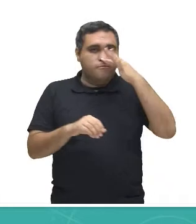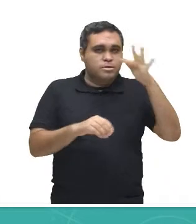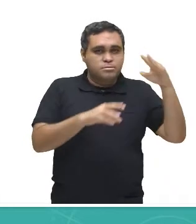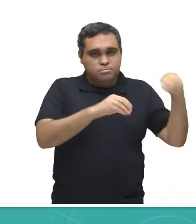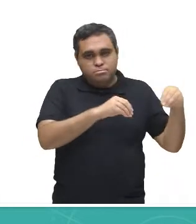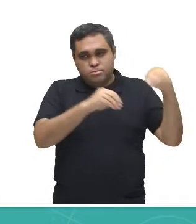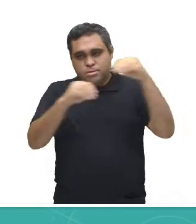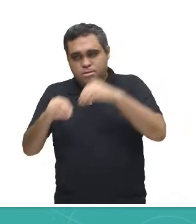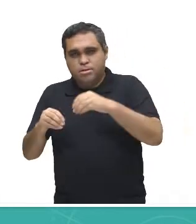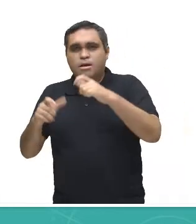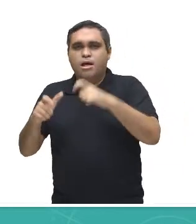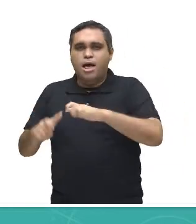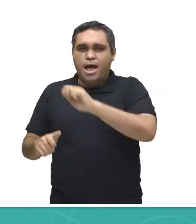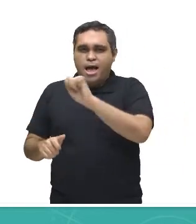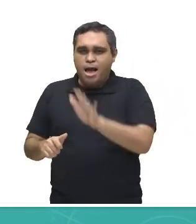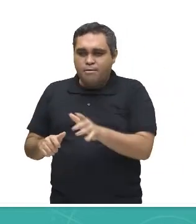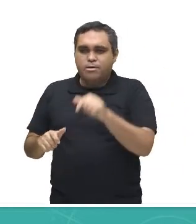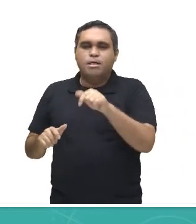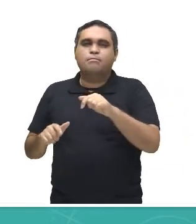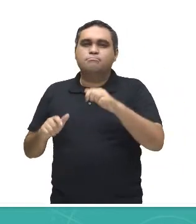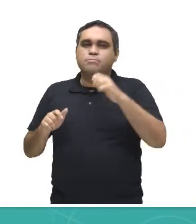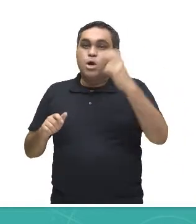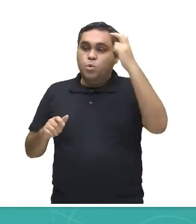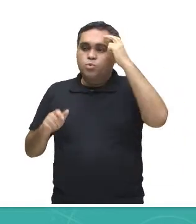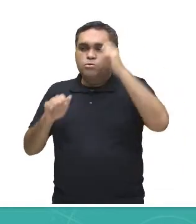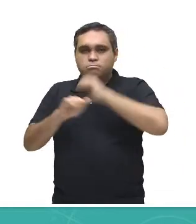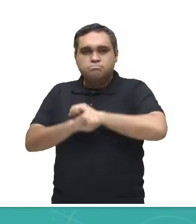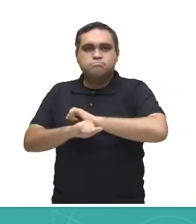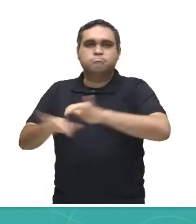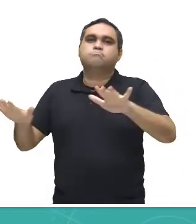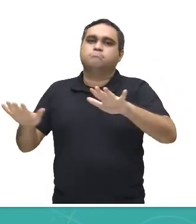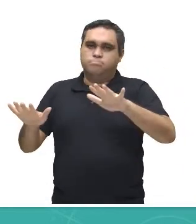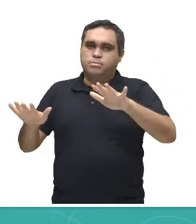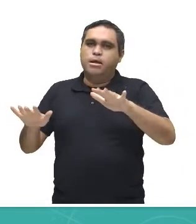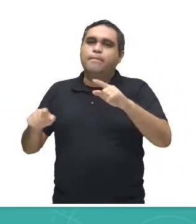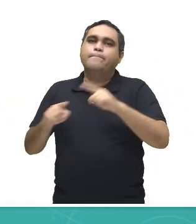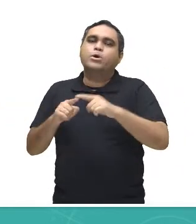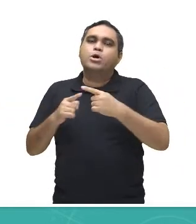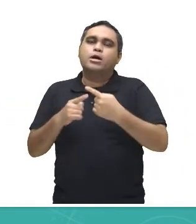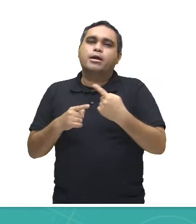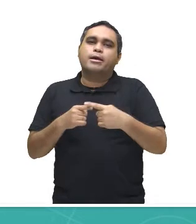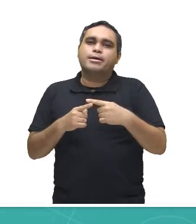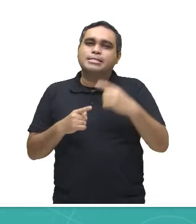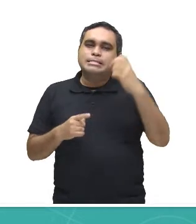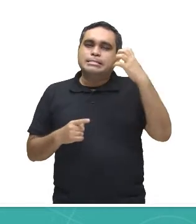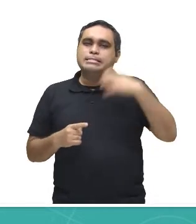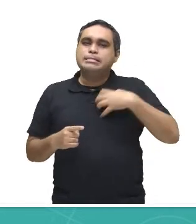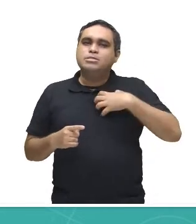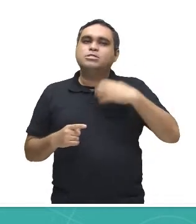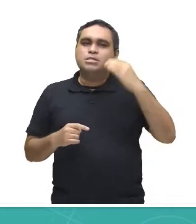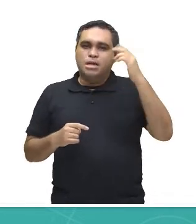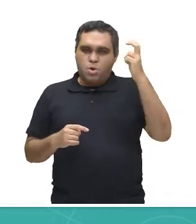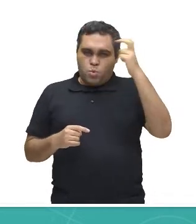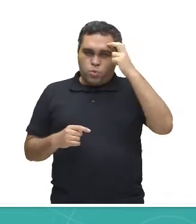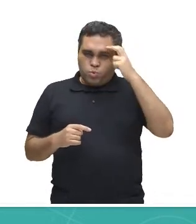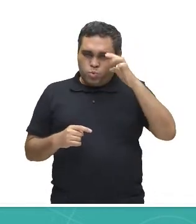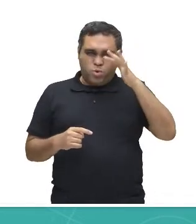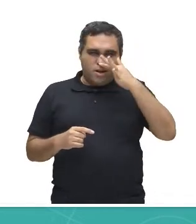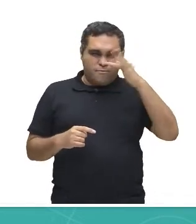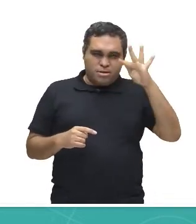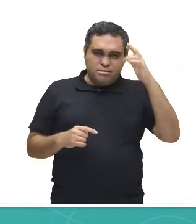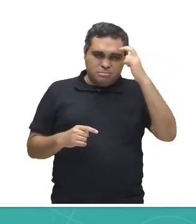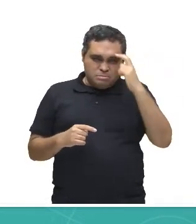às demais. A gente vai ver aí o um mapa da Argélia. E é interessante ressaltar que a Europa